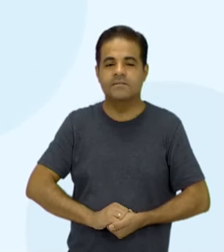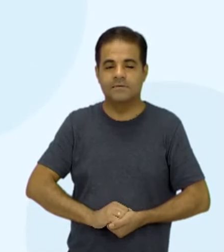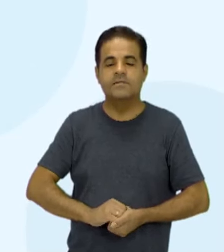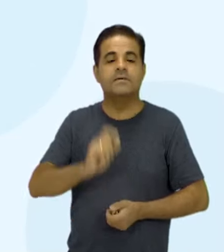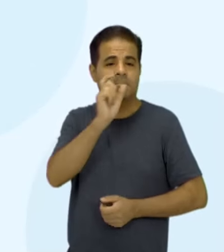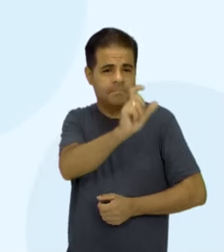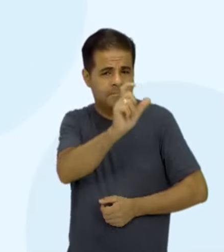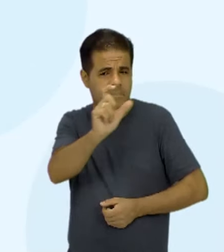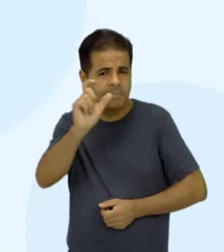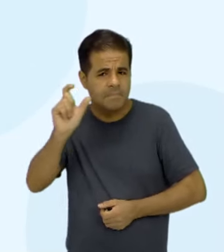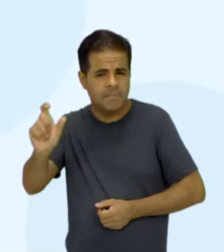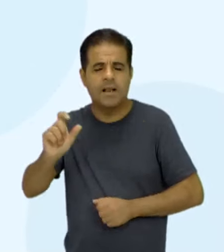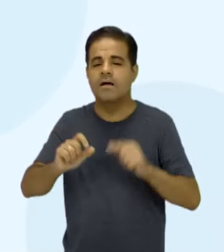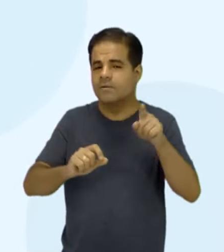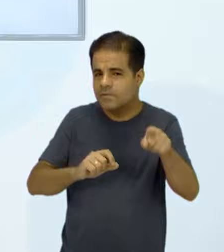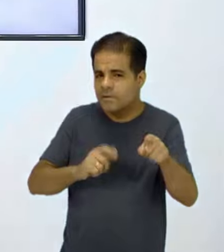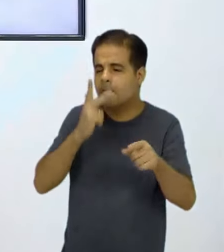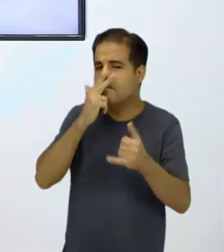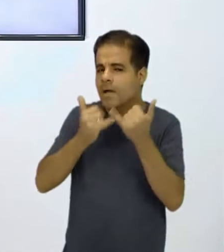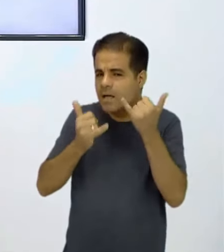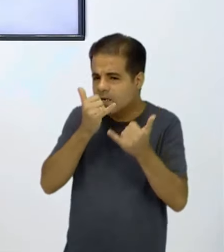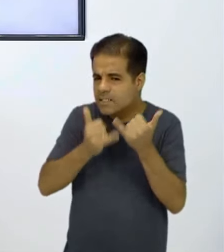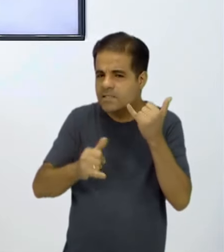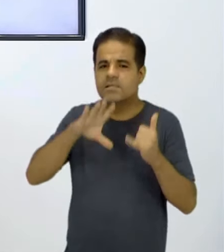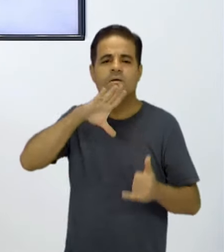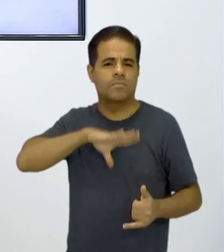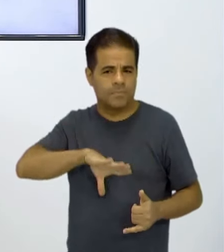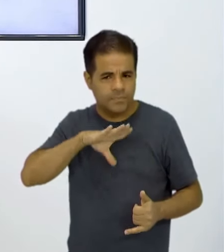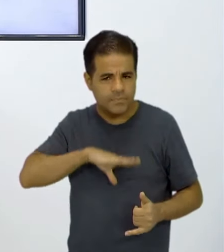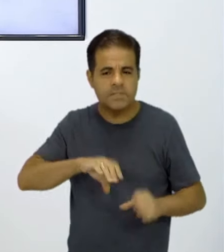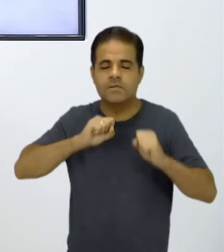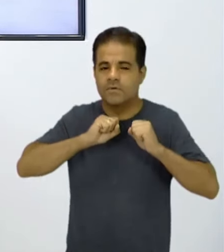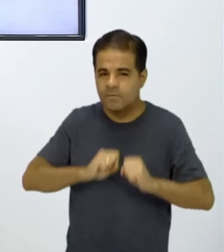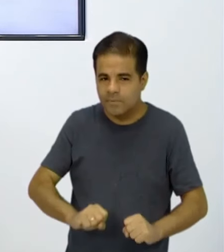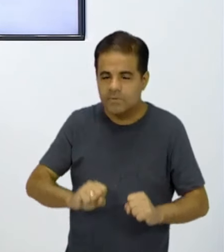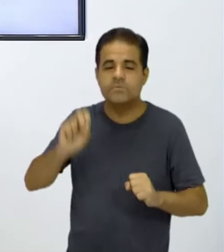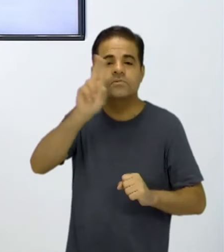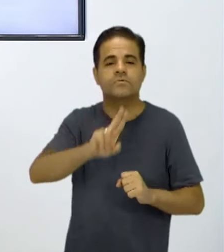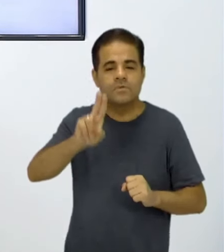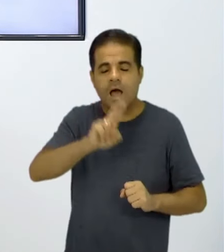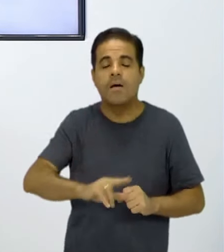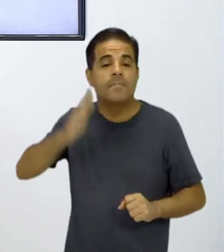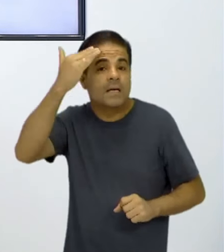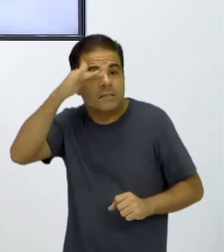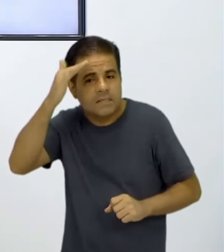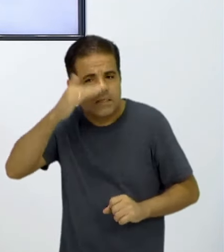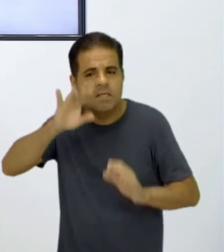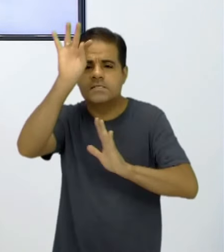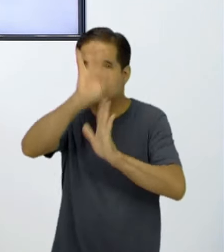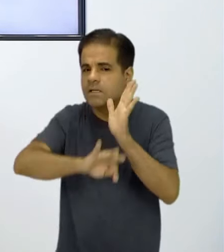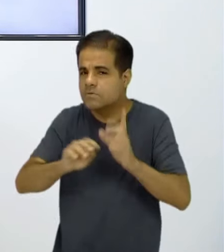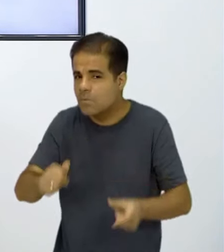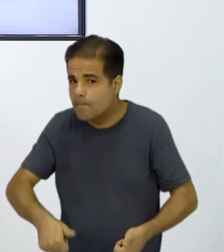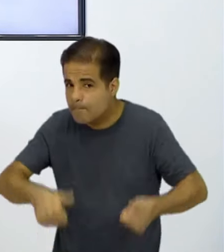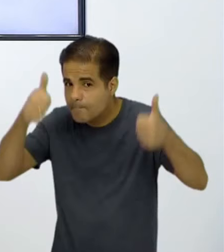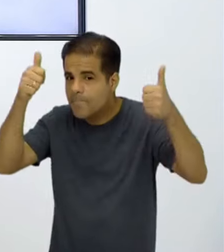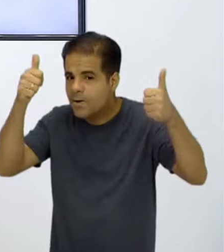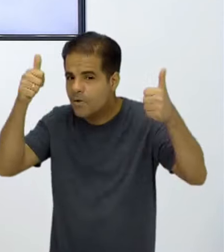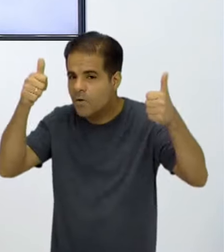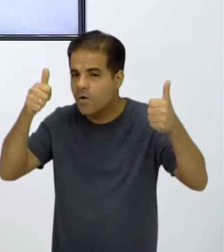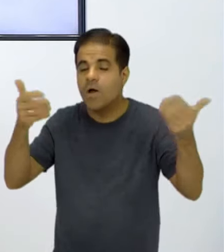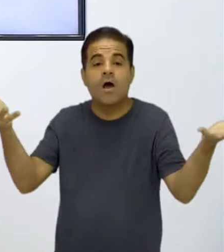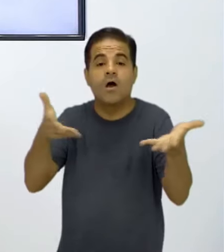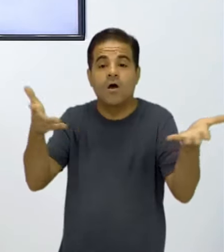várias palavrinhas aí também parecidas com a língua portuguesa que eu posso usar para poder entender esse texto melhor certo